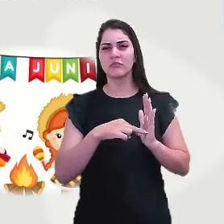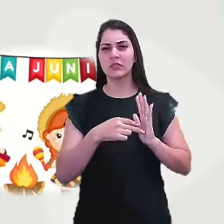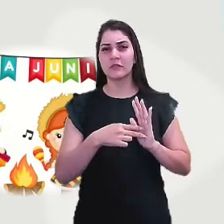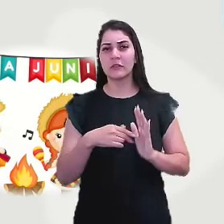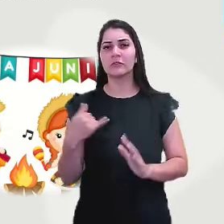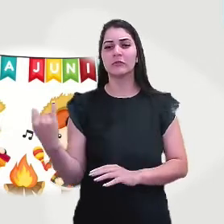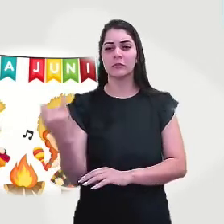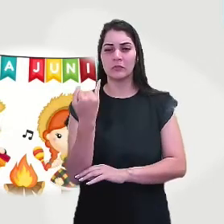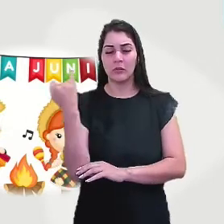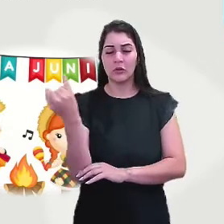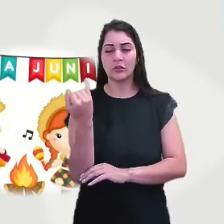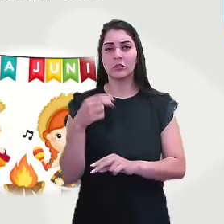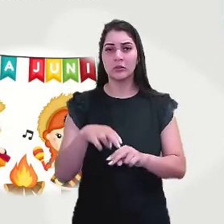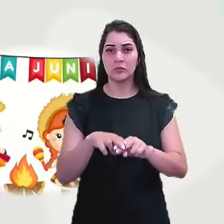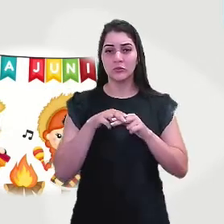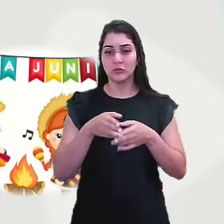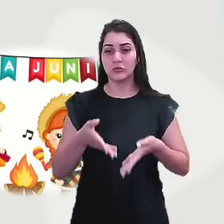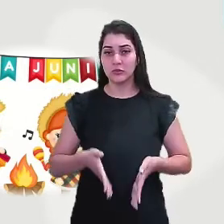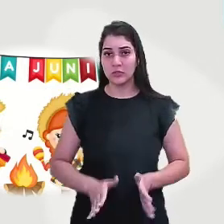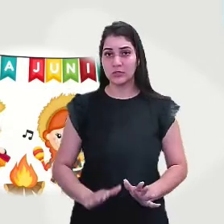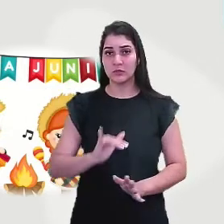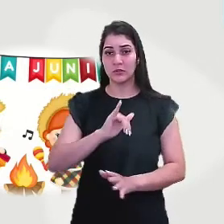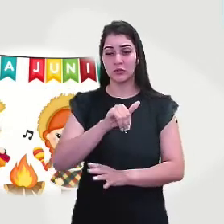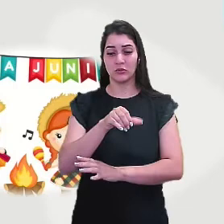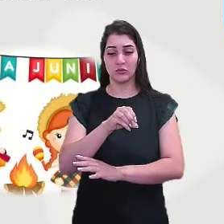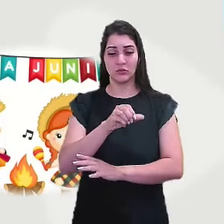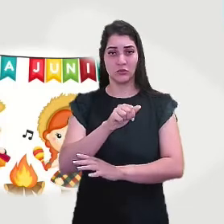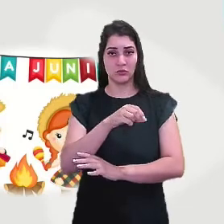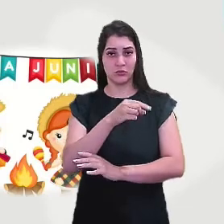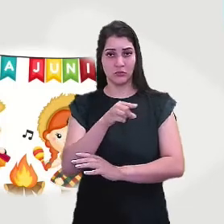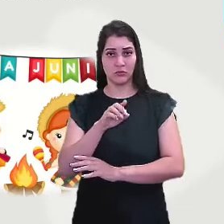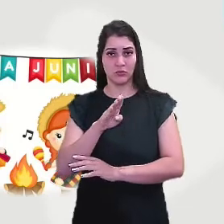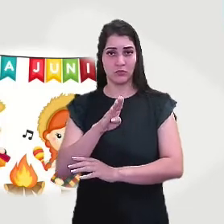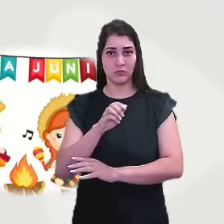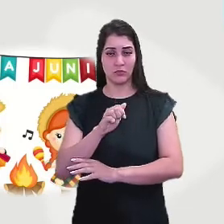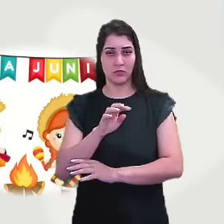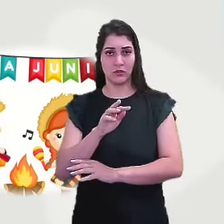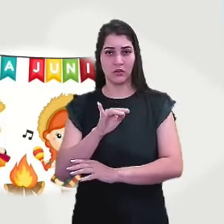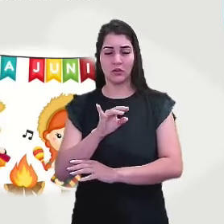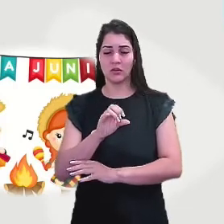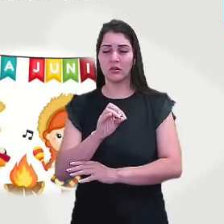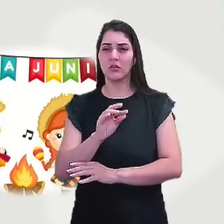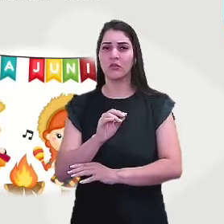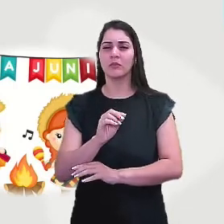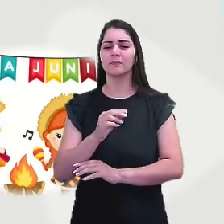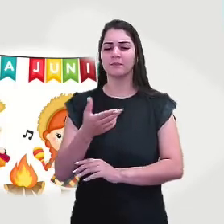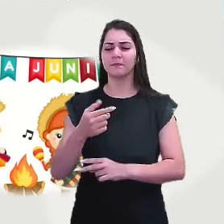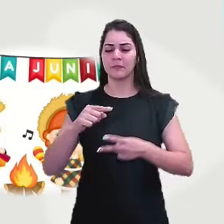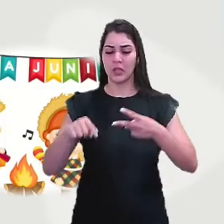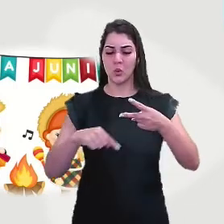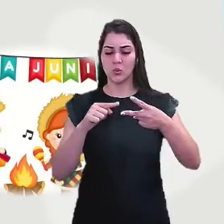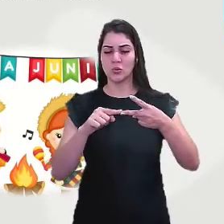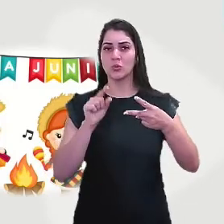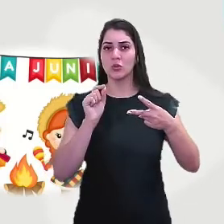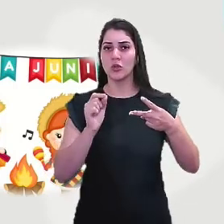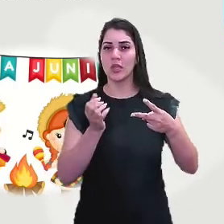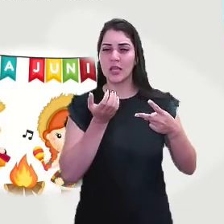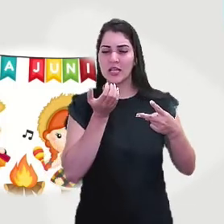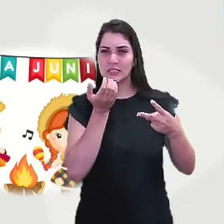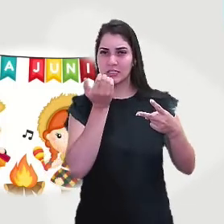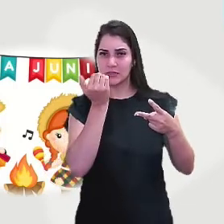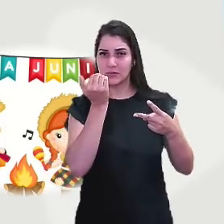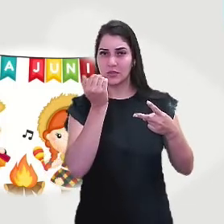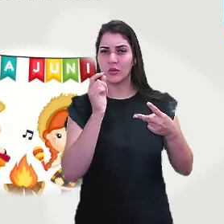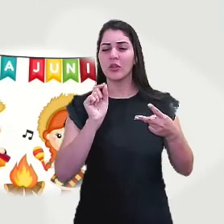nascimento de João Batista. Por segundo, né, o milho. Quem é que não gosta de comer milho? Do cuscuz,